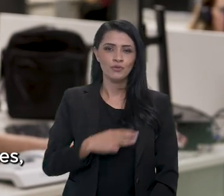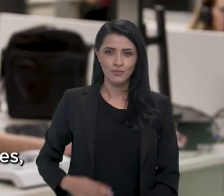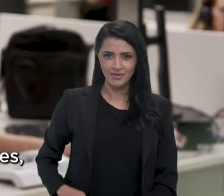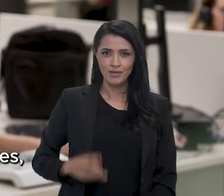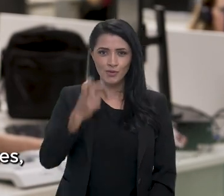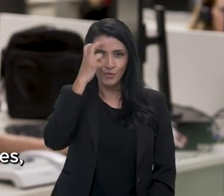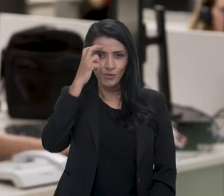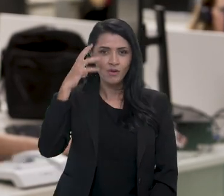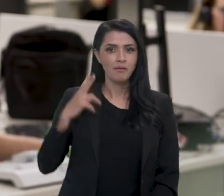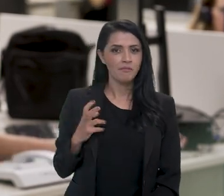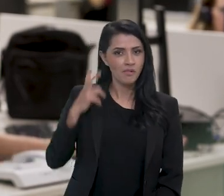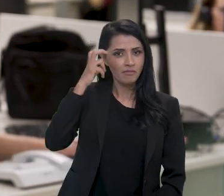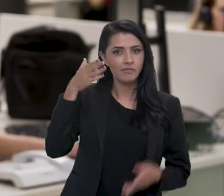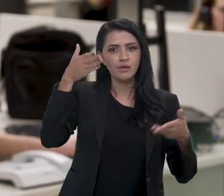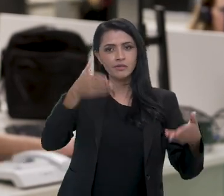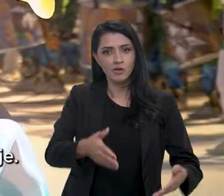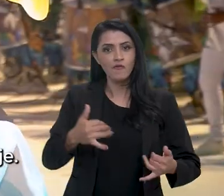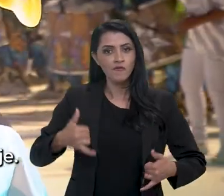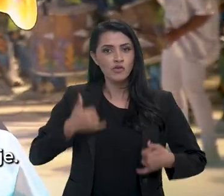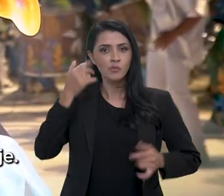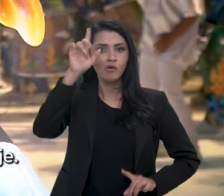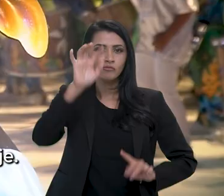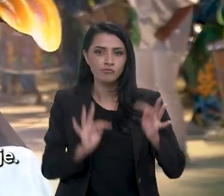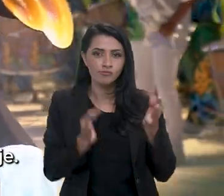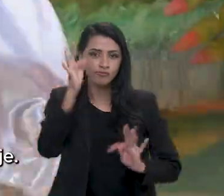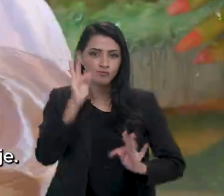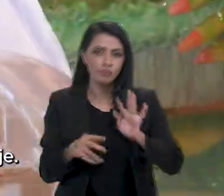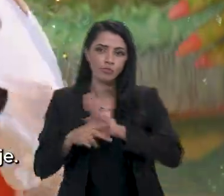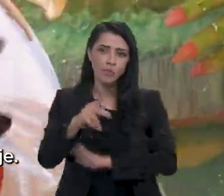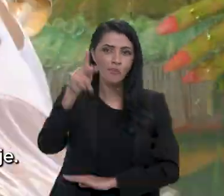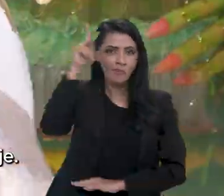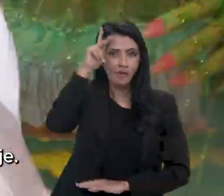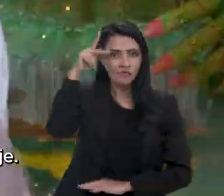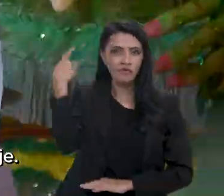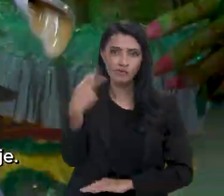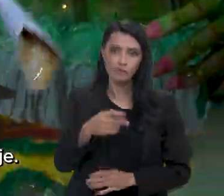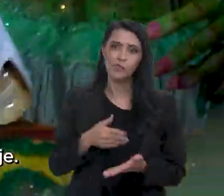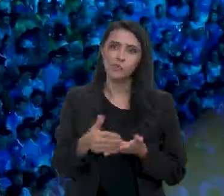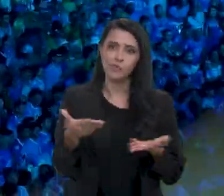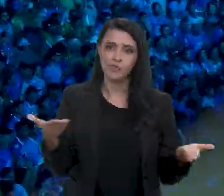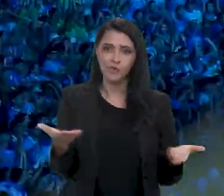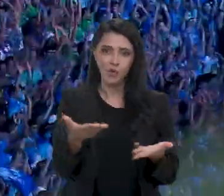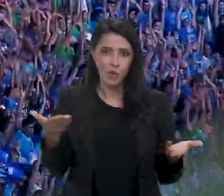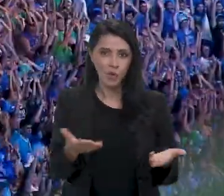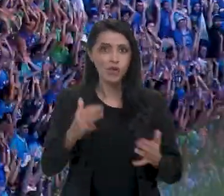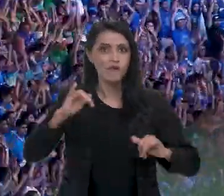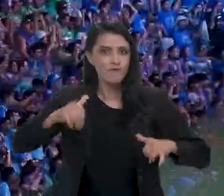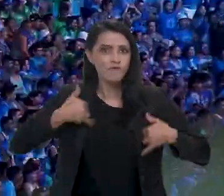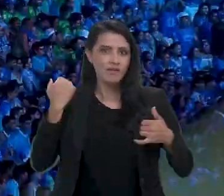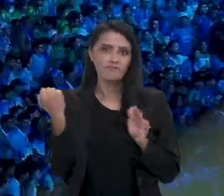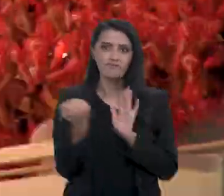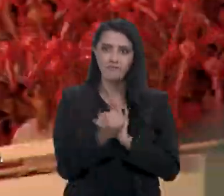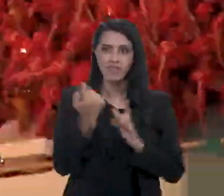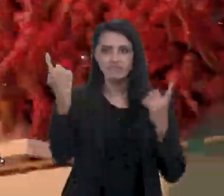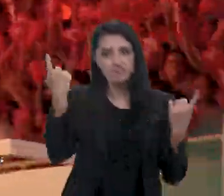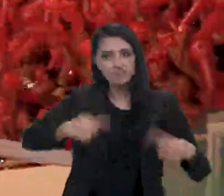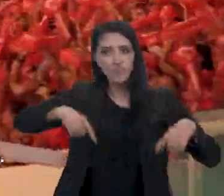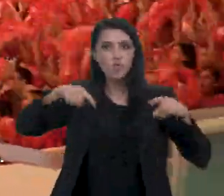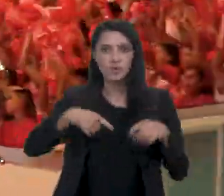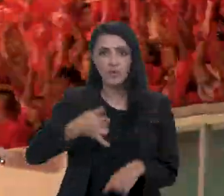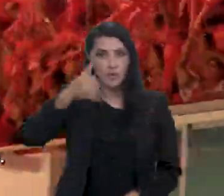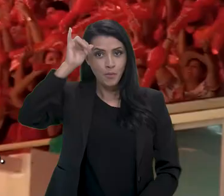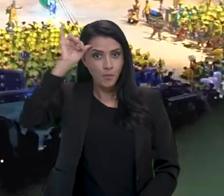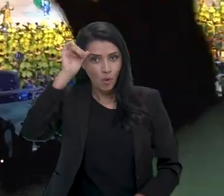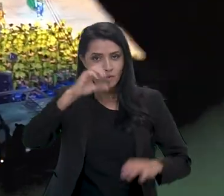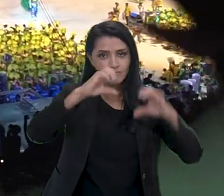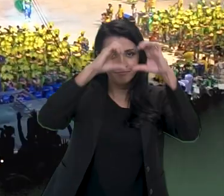da Cultura, Margarete Menezes, participa do Festival Folclórico de Parintins, que começa hoje. A festa é marcada pela disputa entre